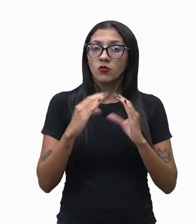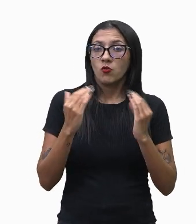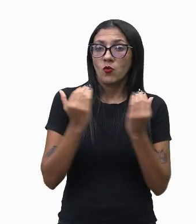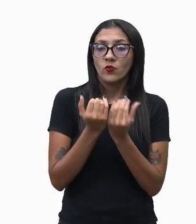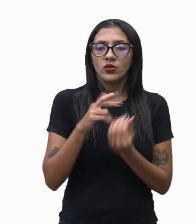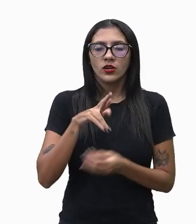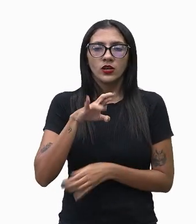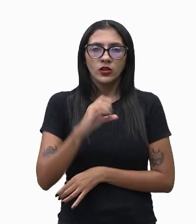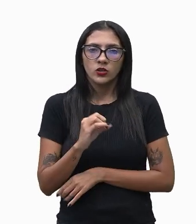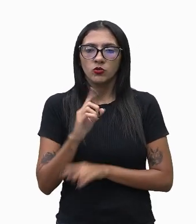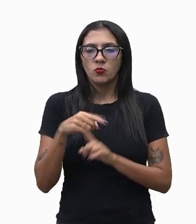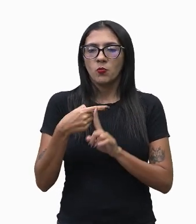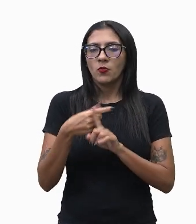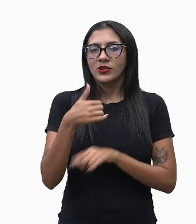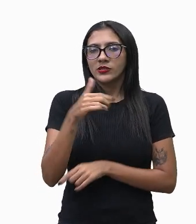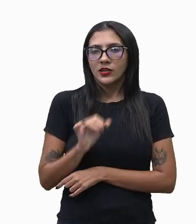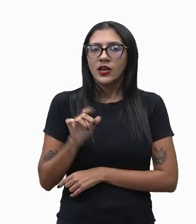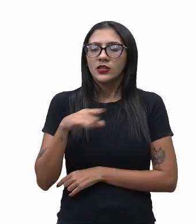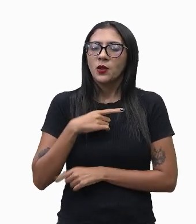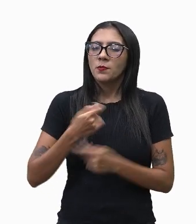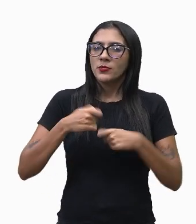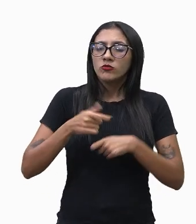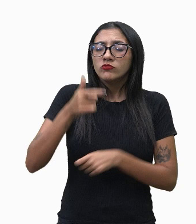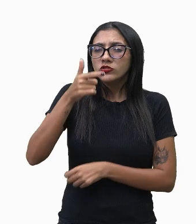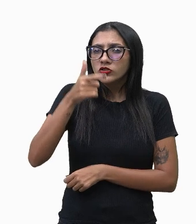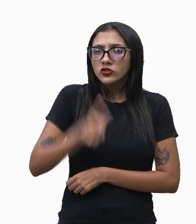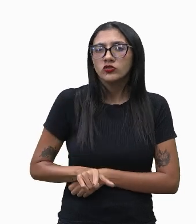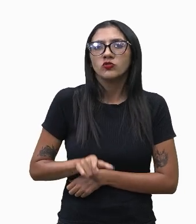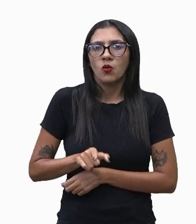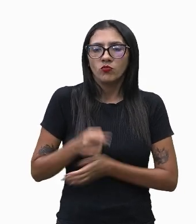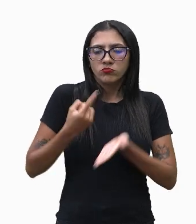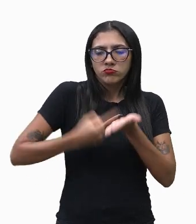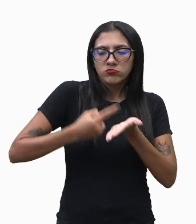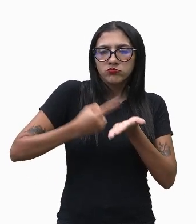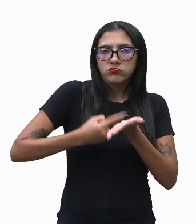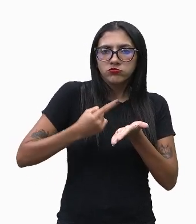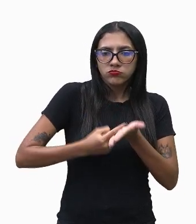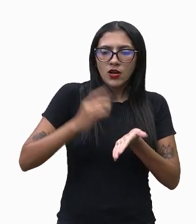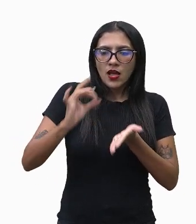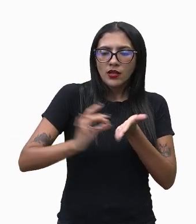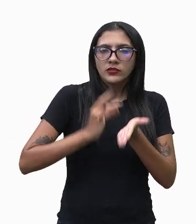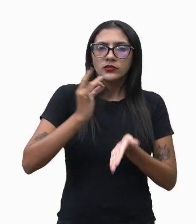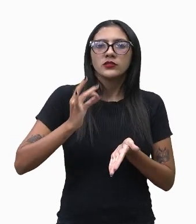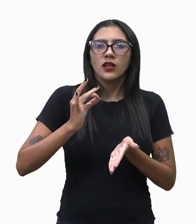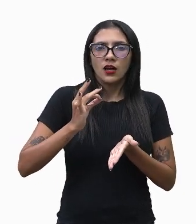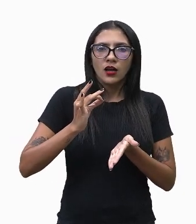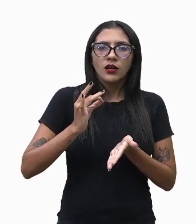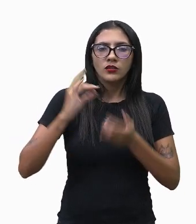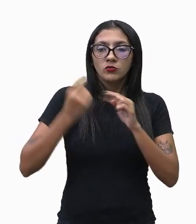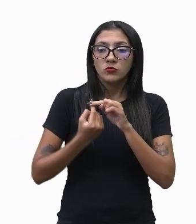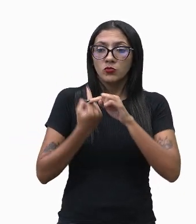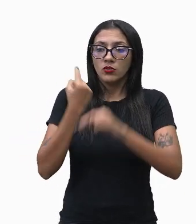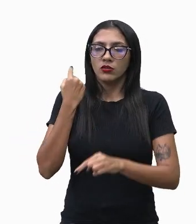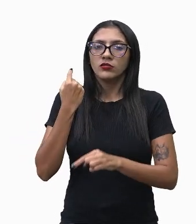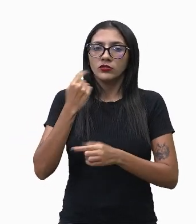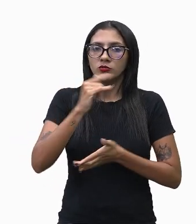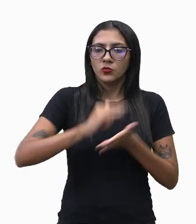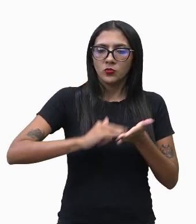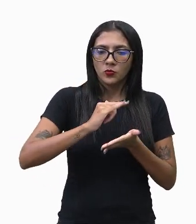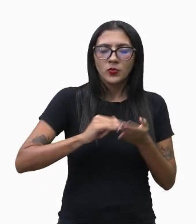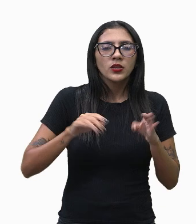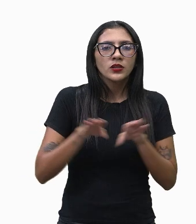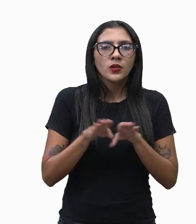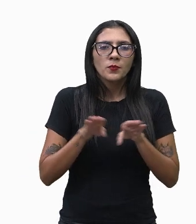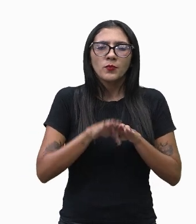foi necessário aí reafirmar os acordos feitos durante a Eco 92 e revisar